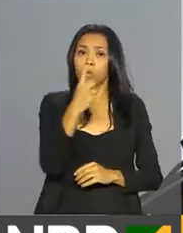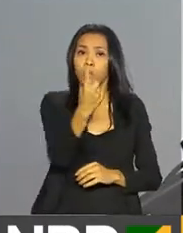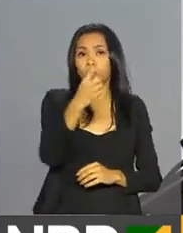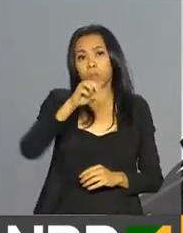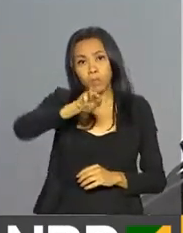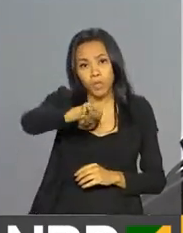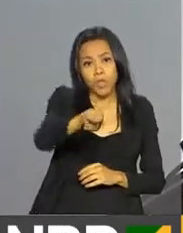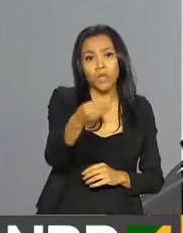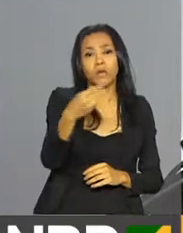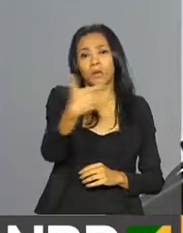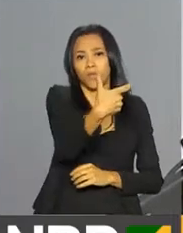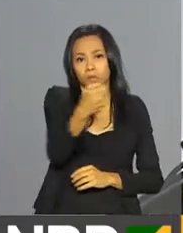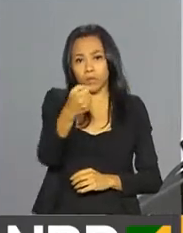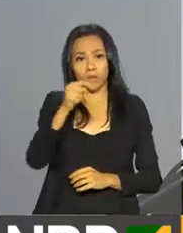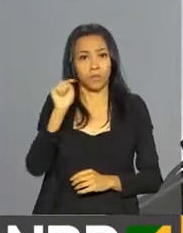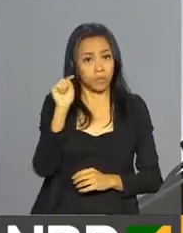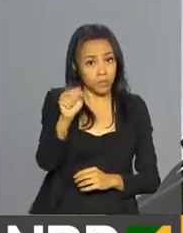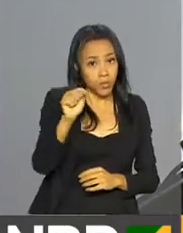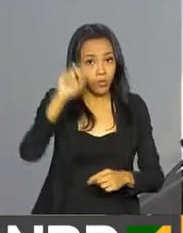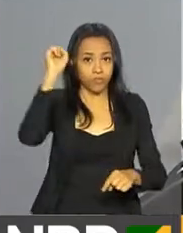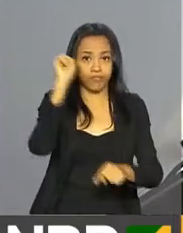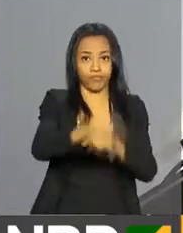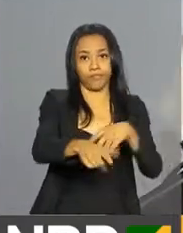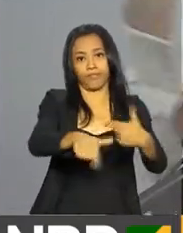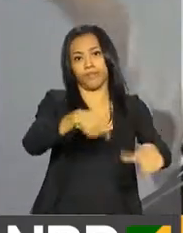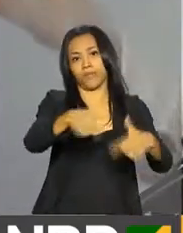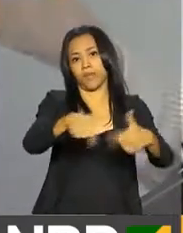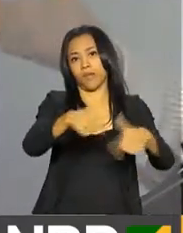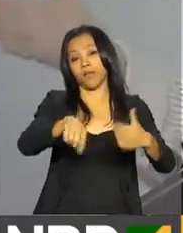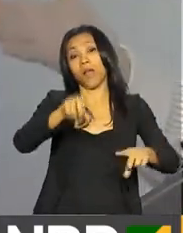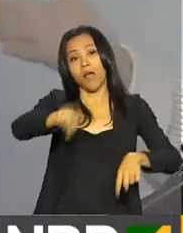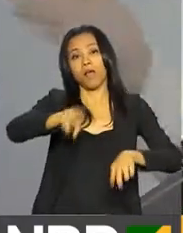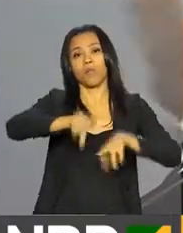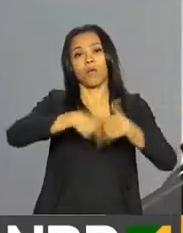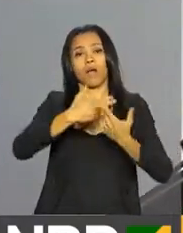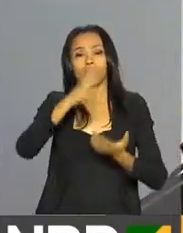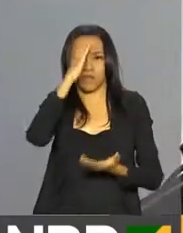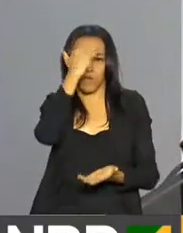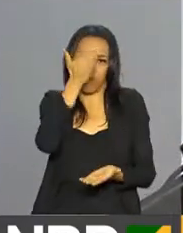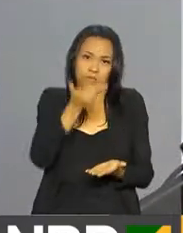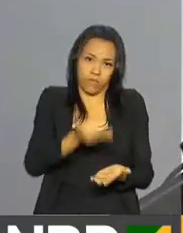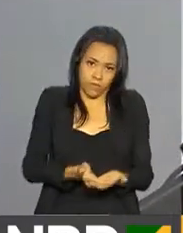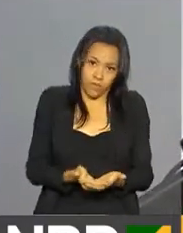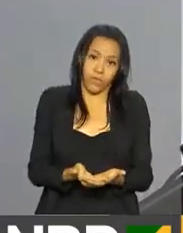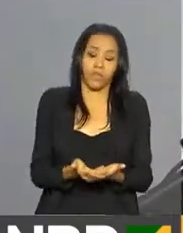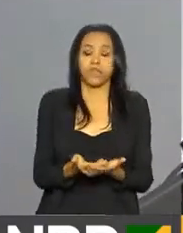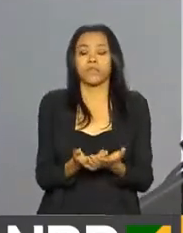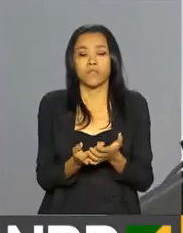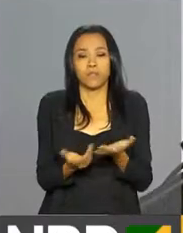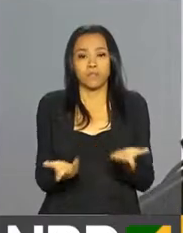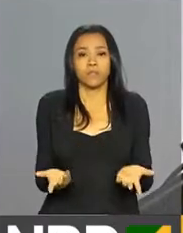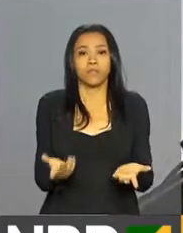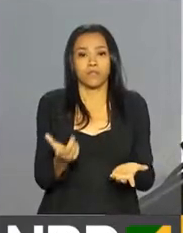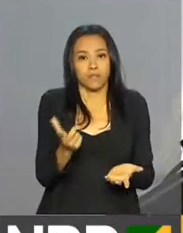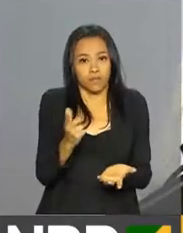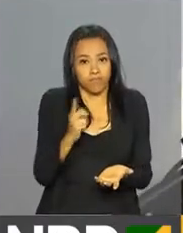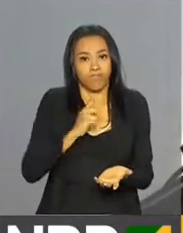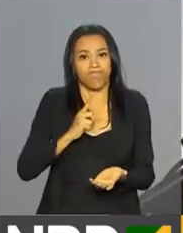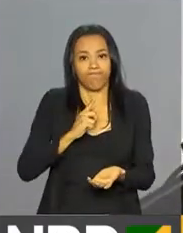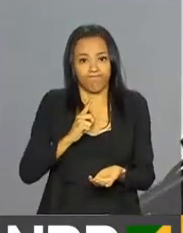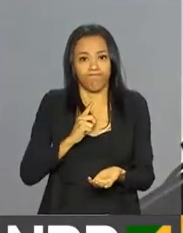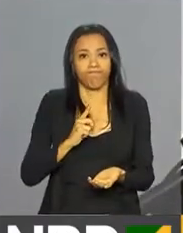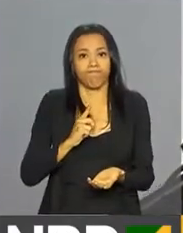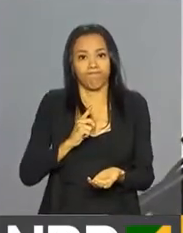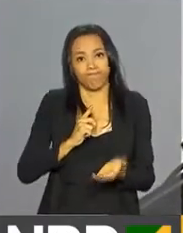duzentos mil postos de trabalho e já tem precisamente em função da confiança que se estabeleceu que se estabeleceu